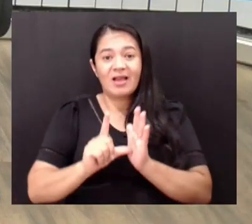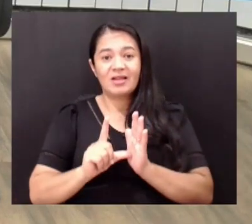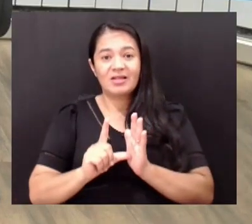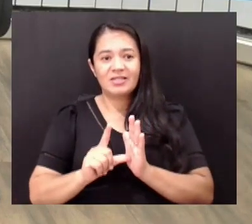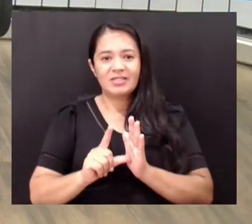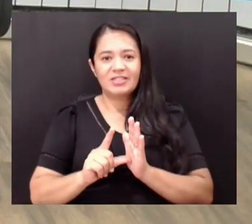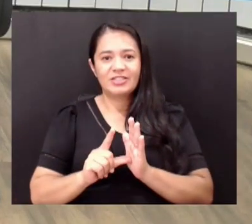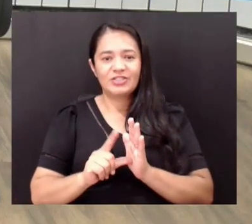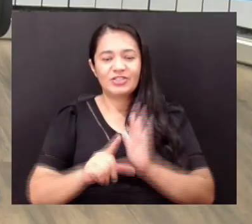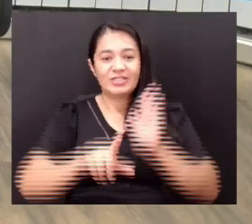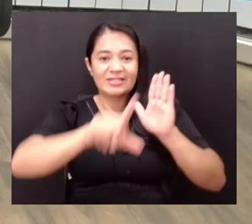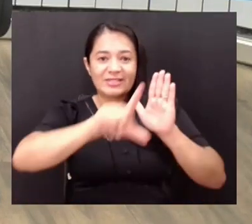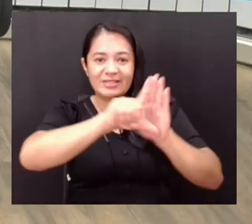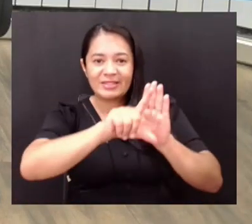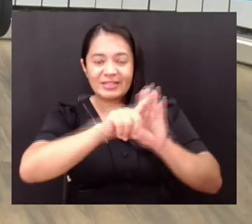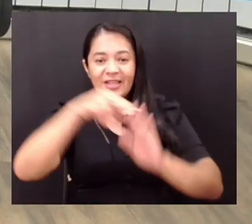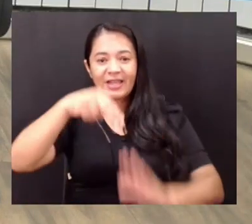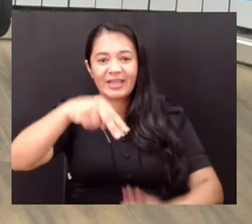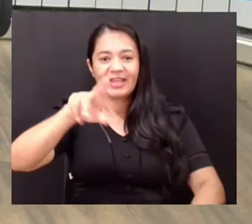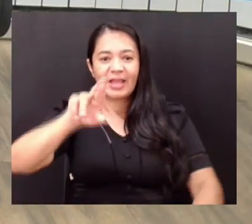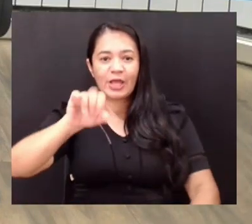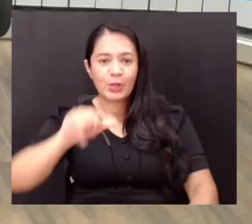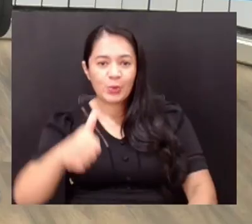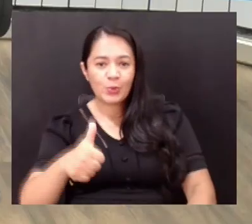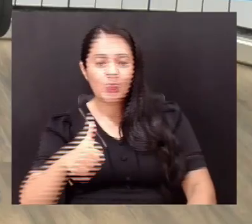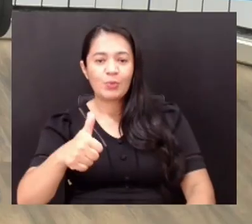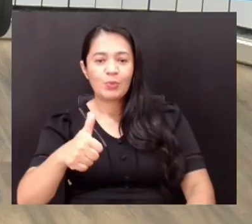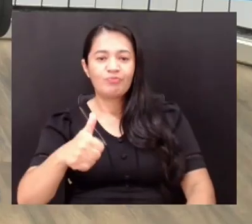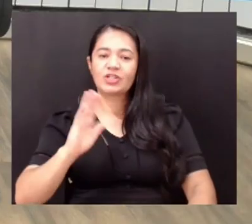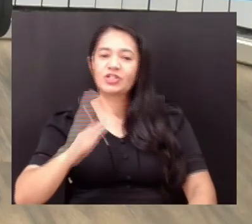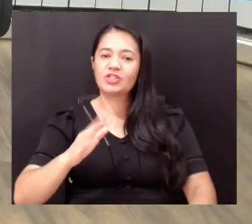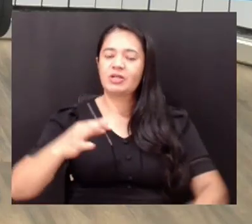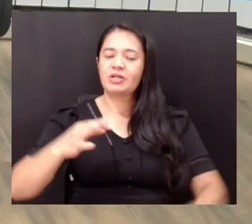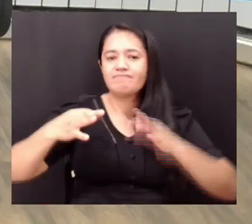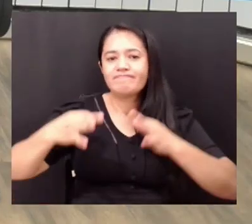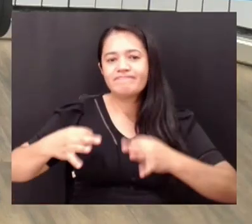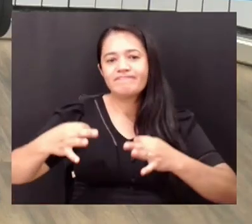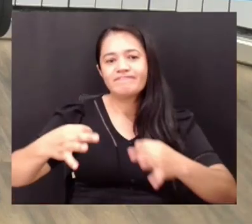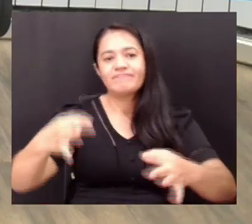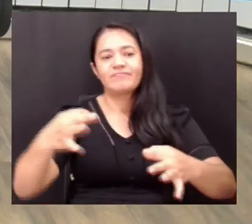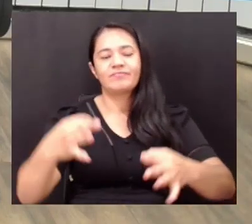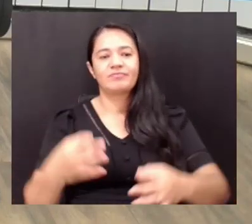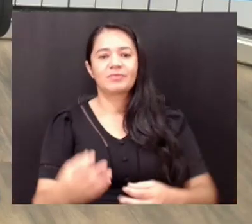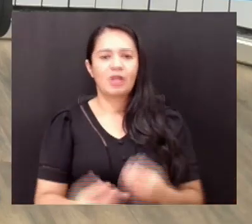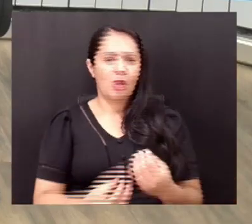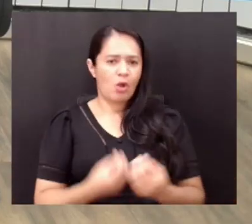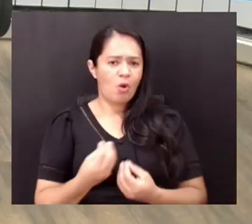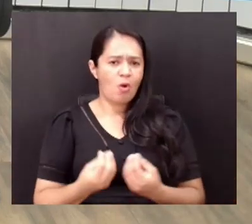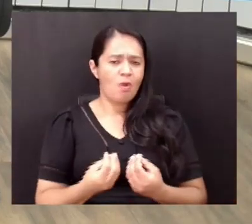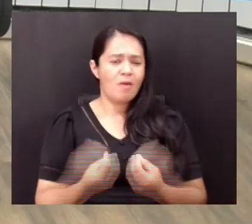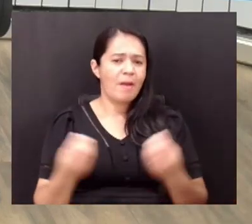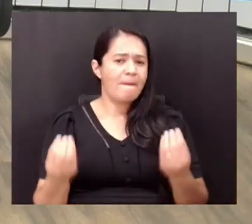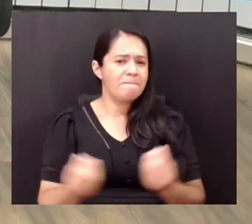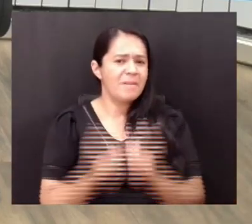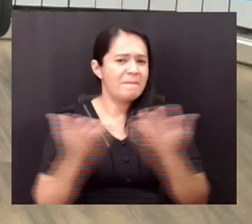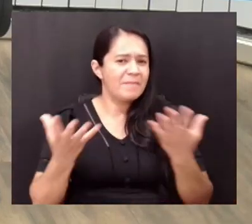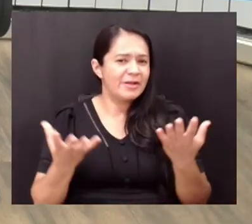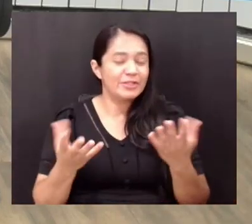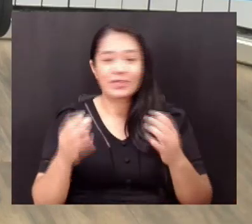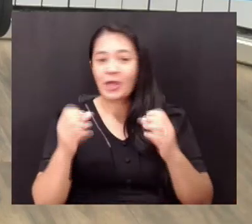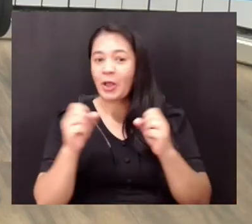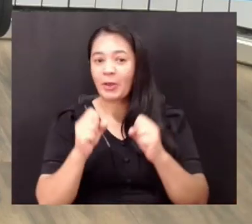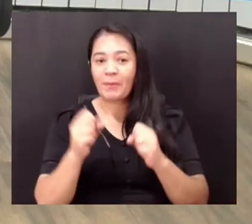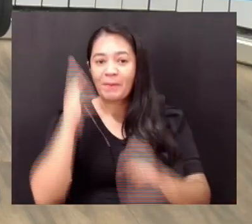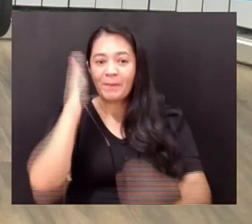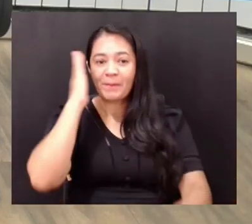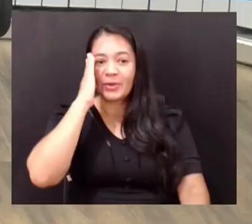da NR1 e tem dado certo. Então, será que tem uma mágica que a gente pode saber para poder